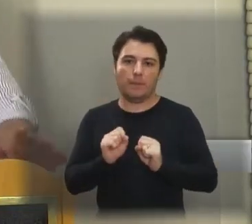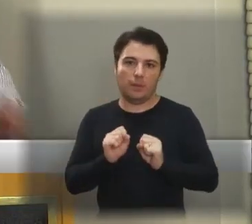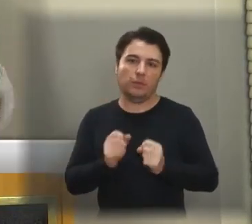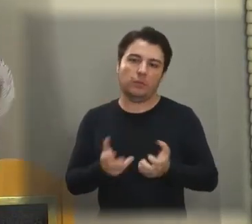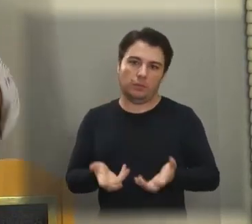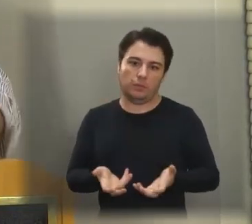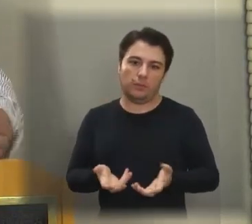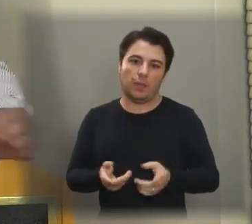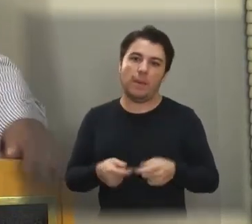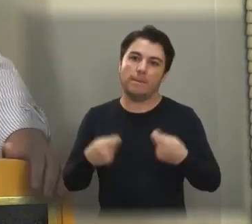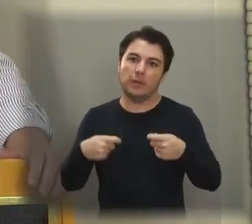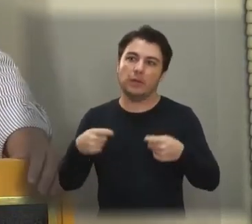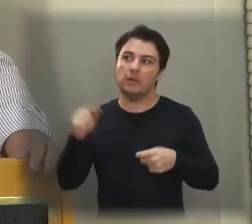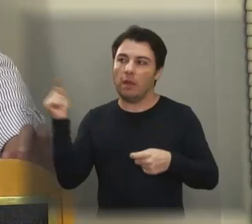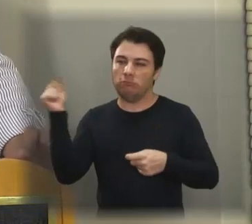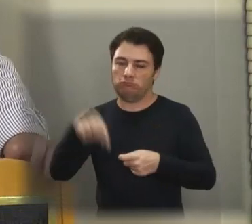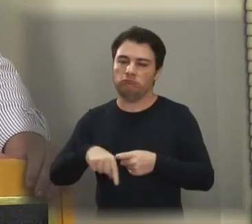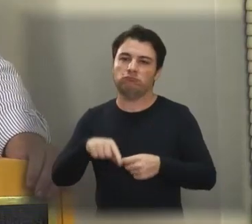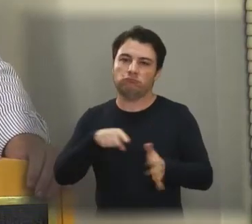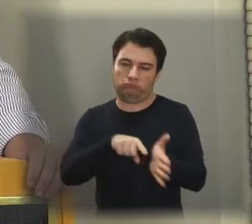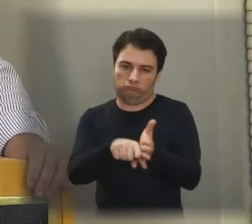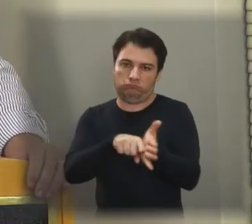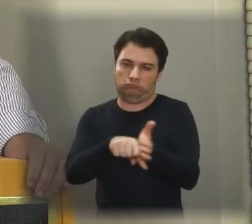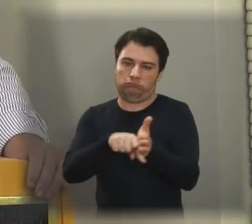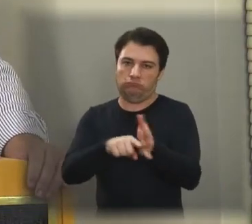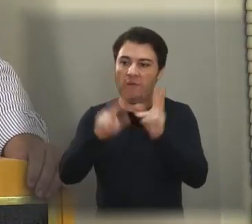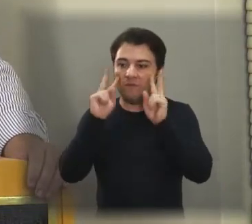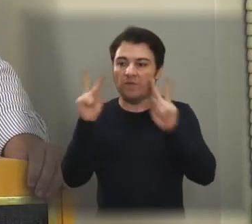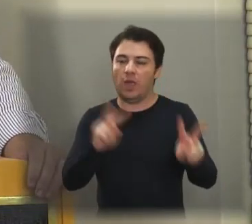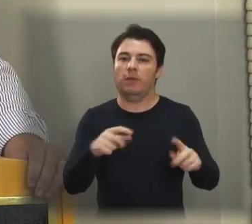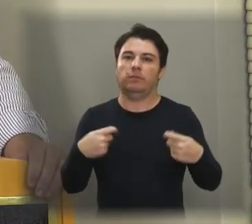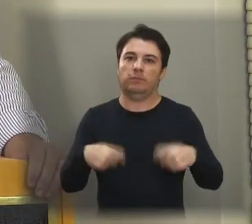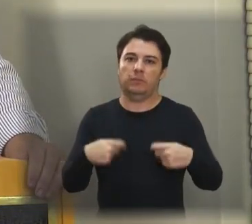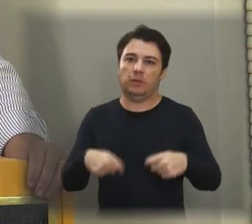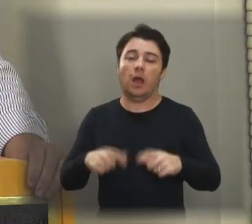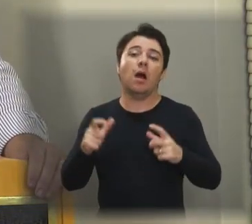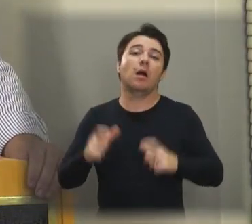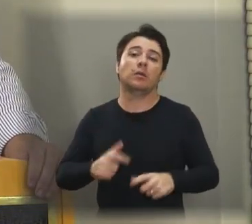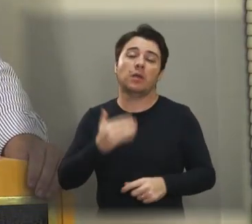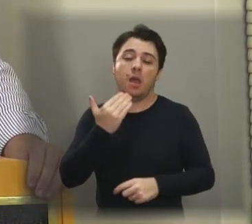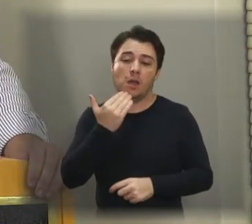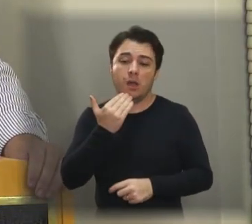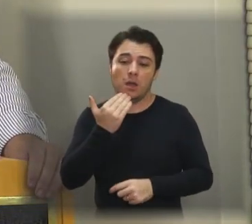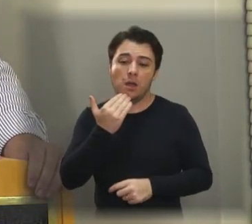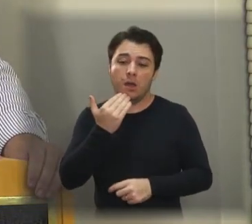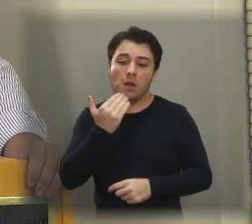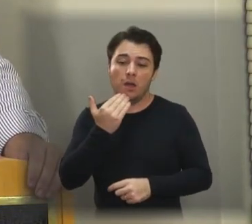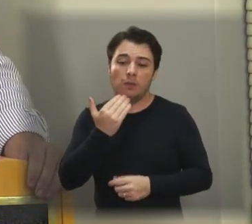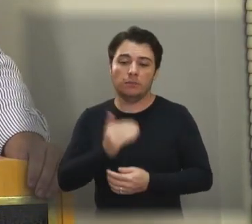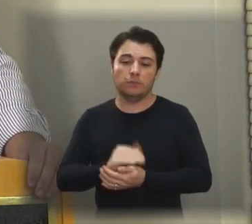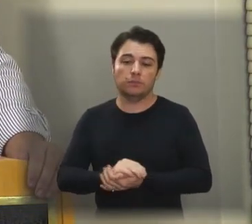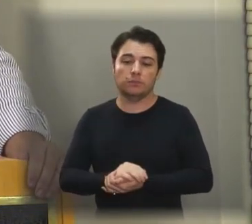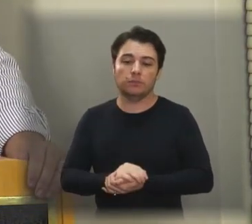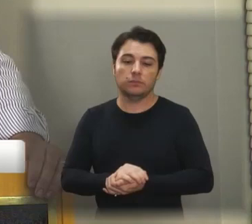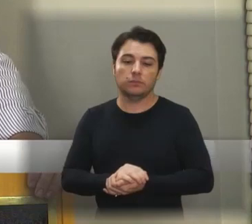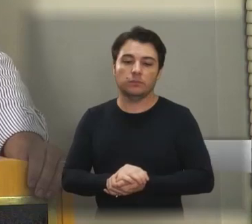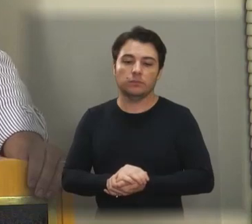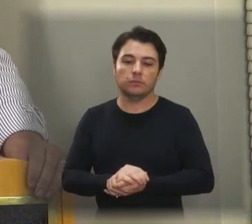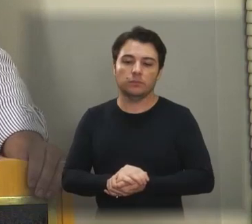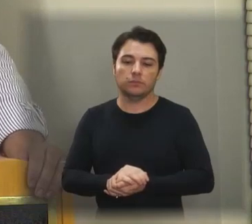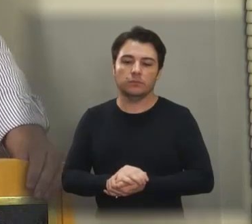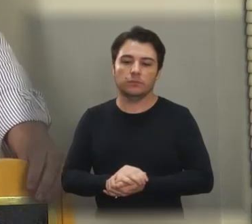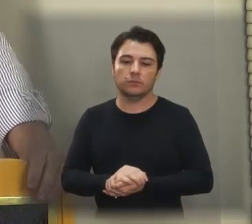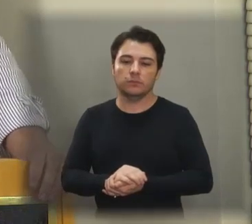chão eu vou ajudar esse cara então tente pressionar o trecho é defeituoso pode passar favor